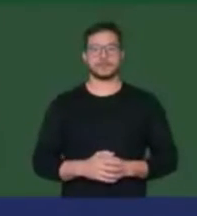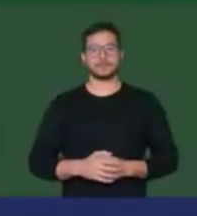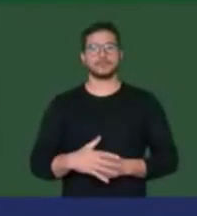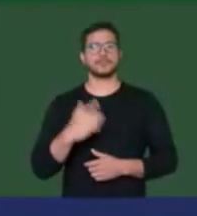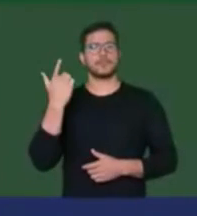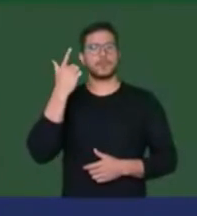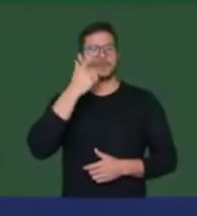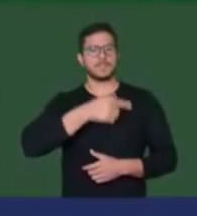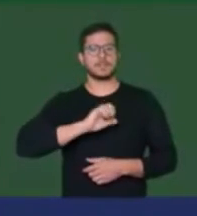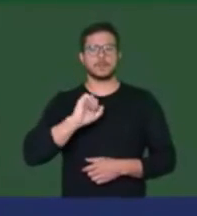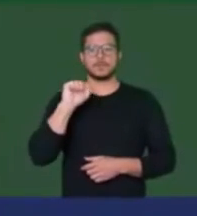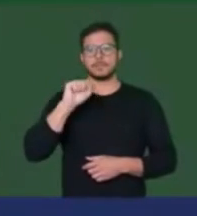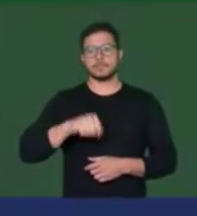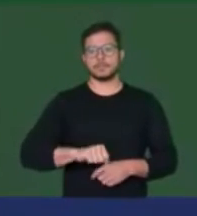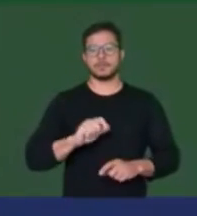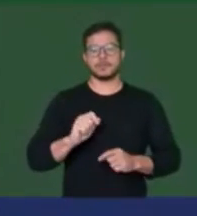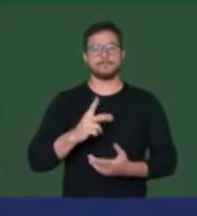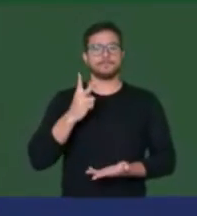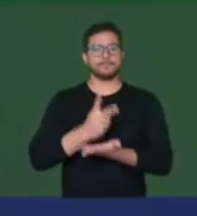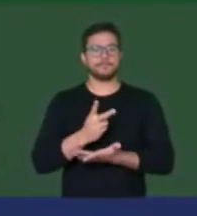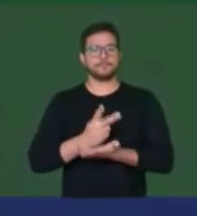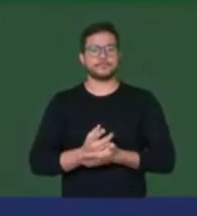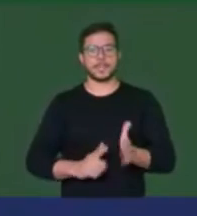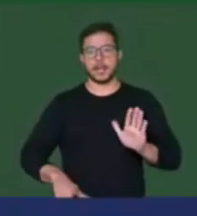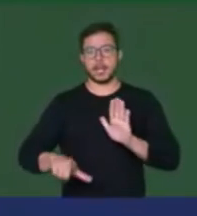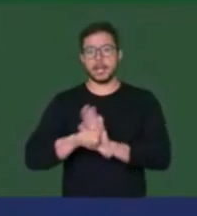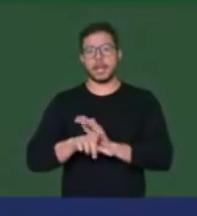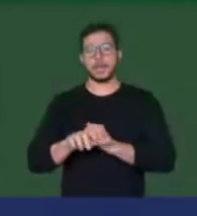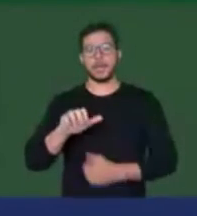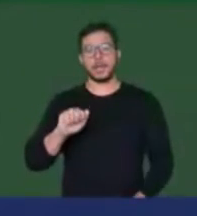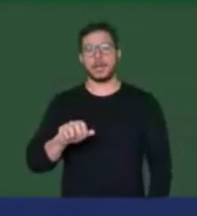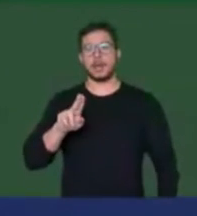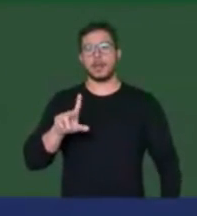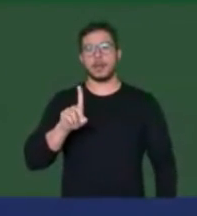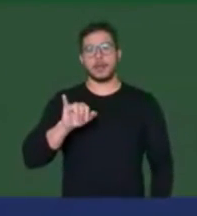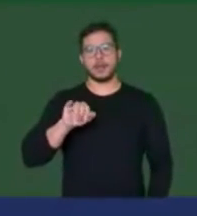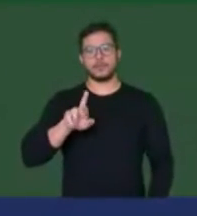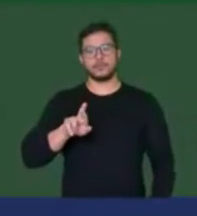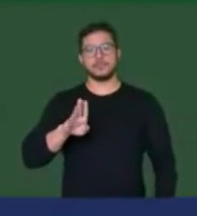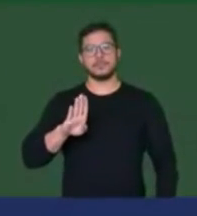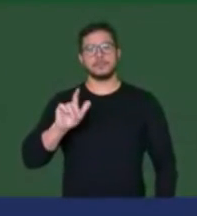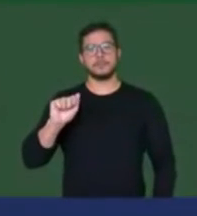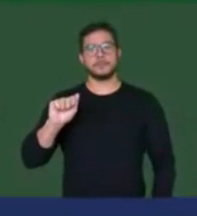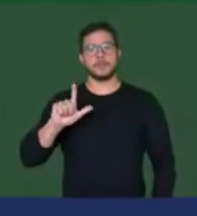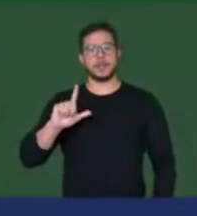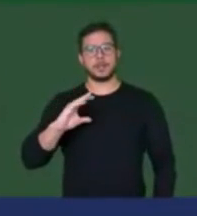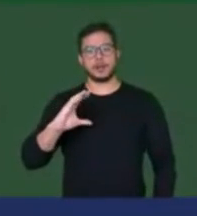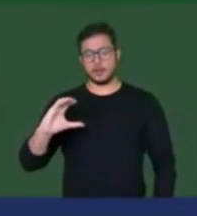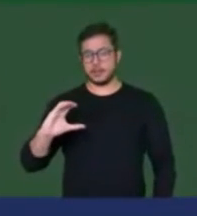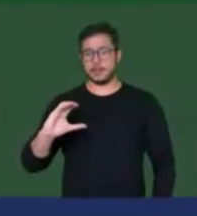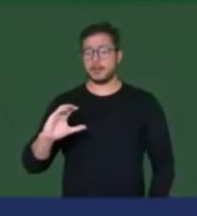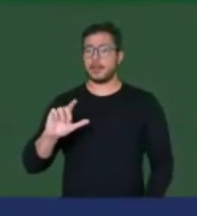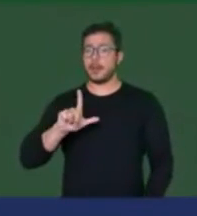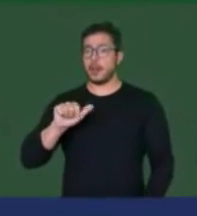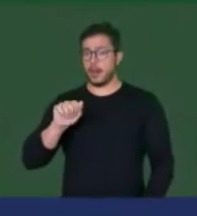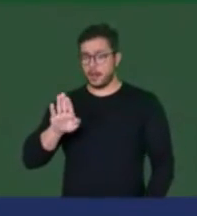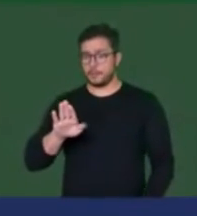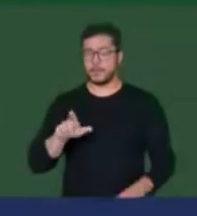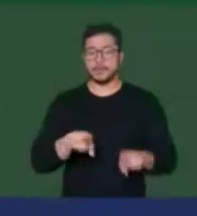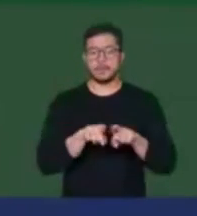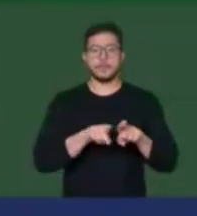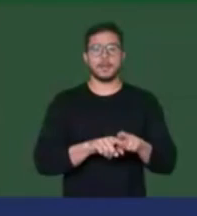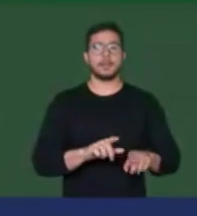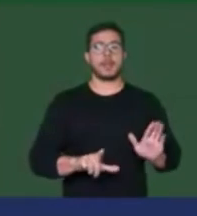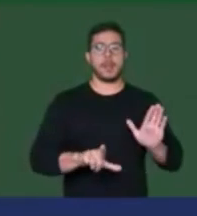vigência da chamada Lei Aldir Blanc e da chamada Lei Paulo Gustavo, garantindo as condições da